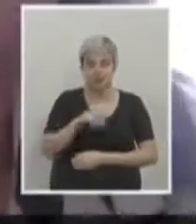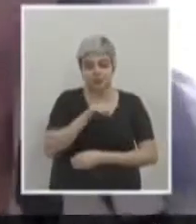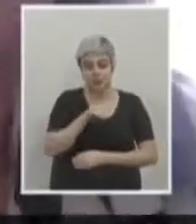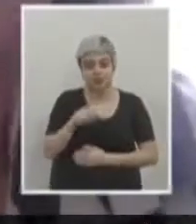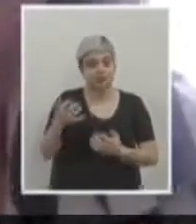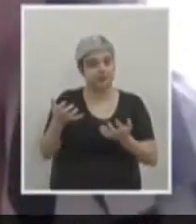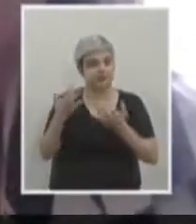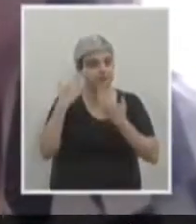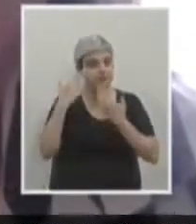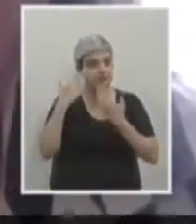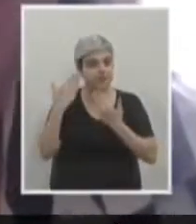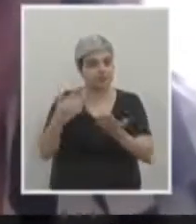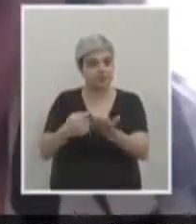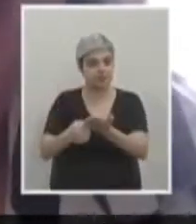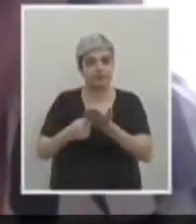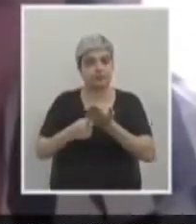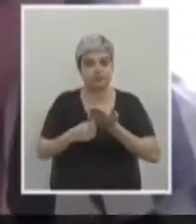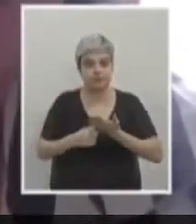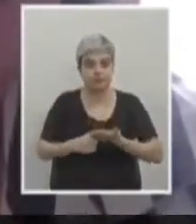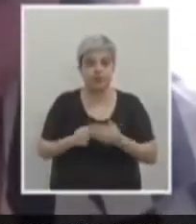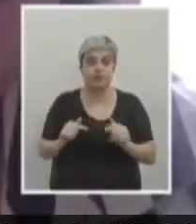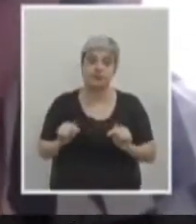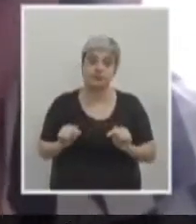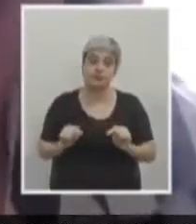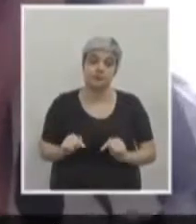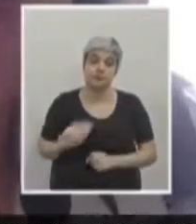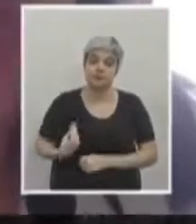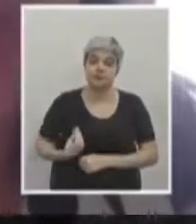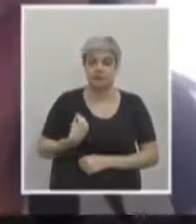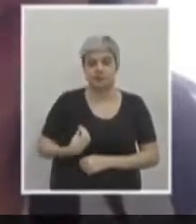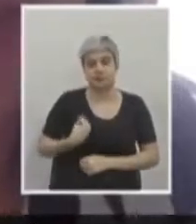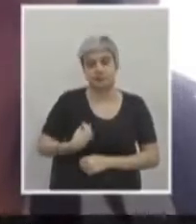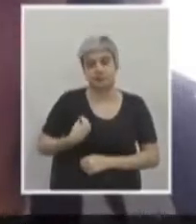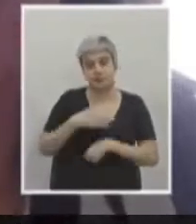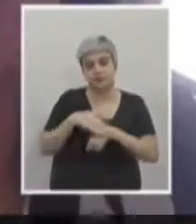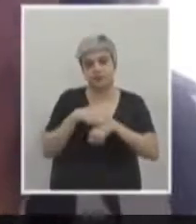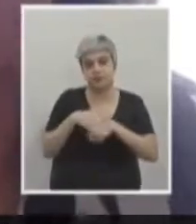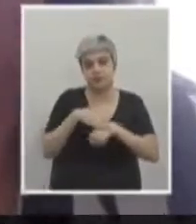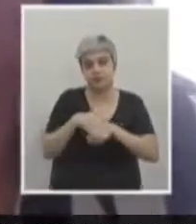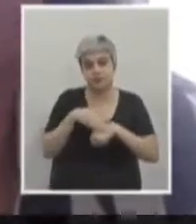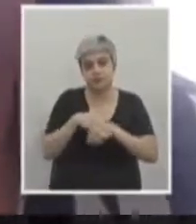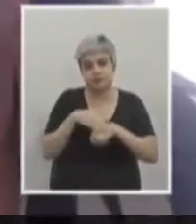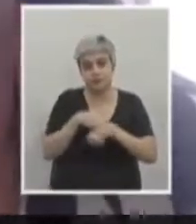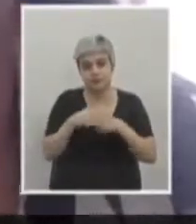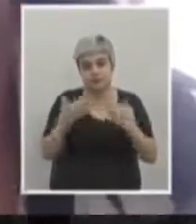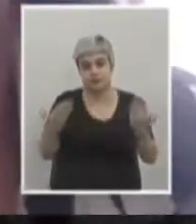o convite, né, para estar aqui dialogando. É muito importante esse diálogo.